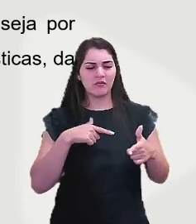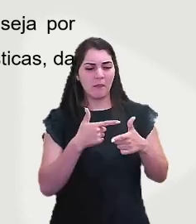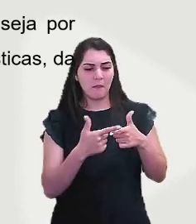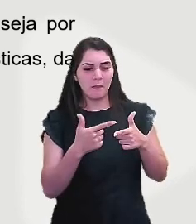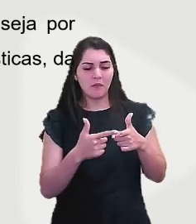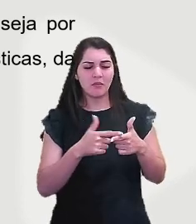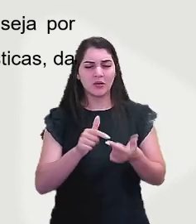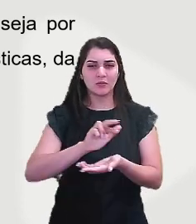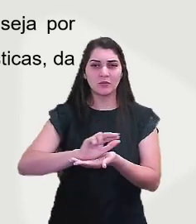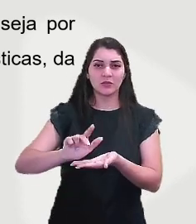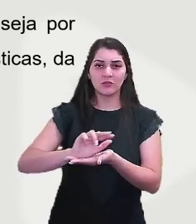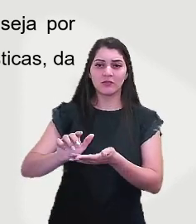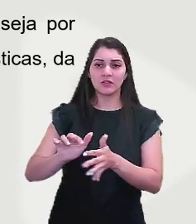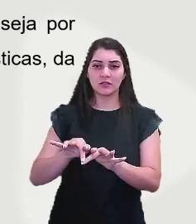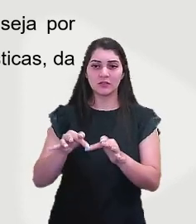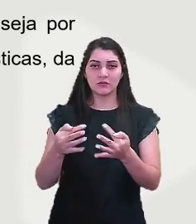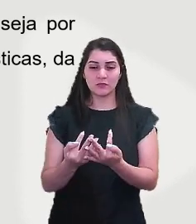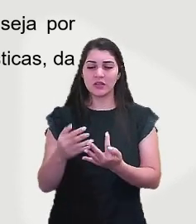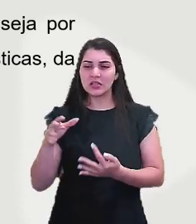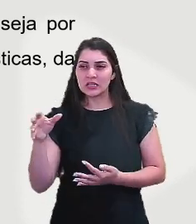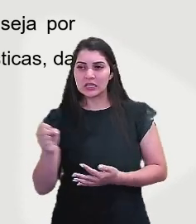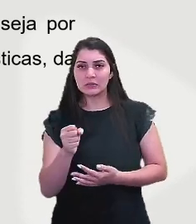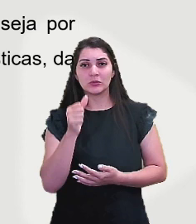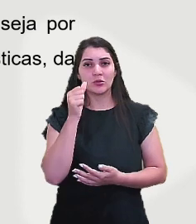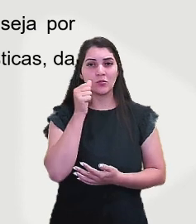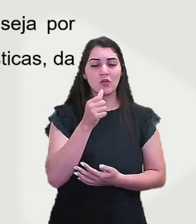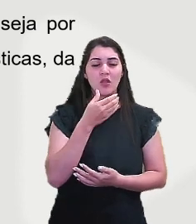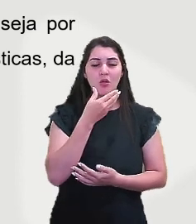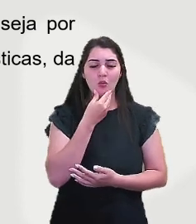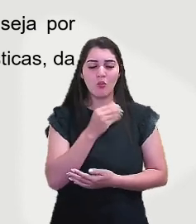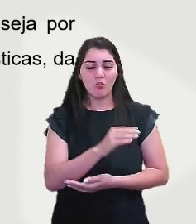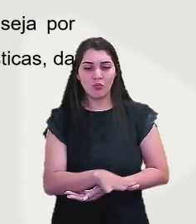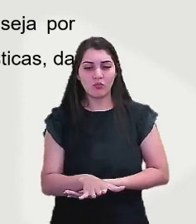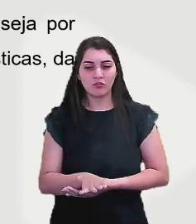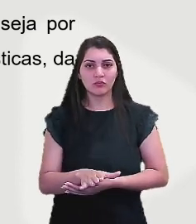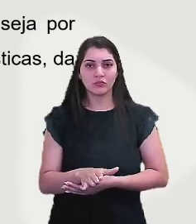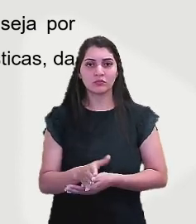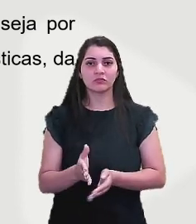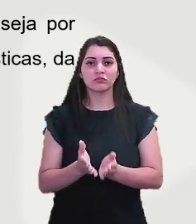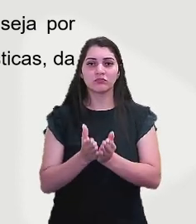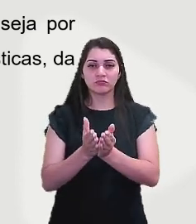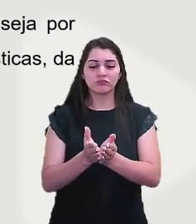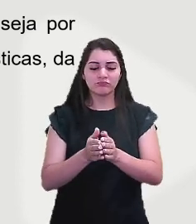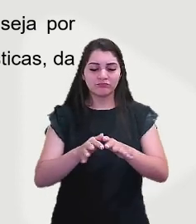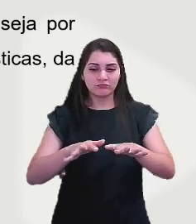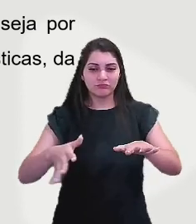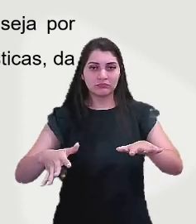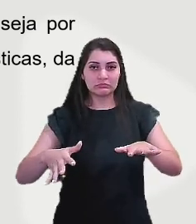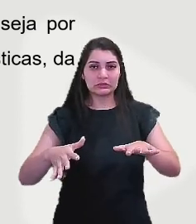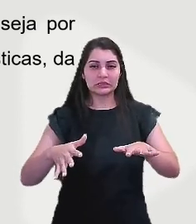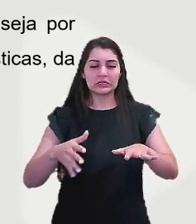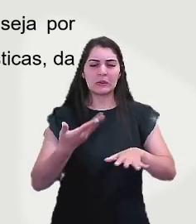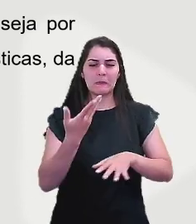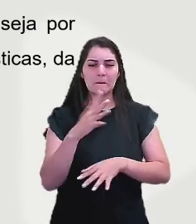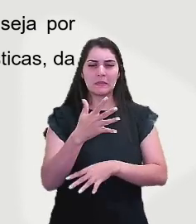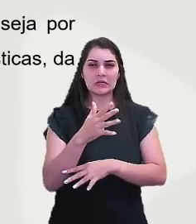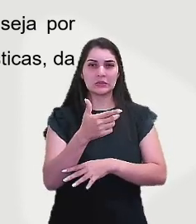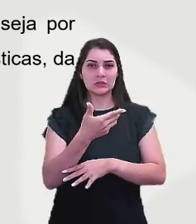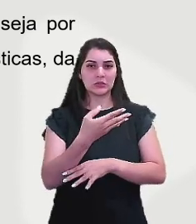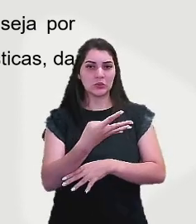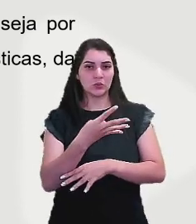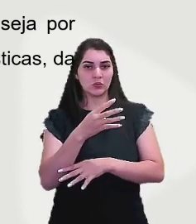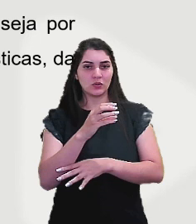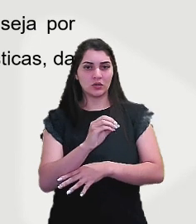famílias. Captura de homens, mulheres e crianças. Travessia do Atlântico, que durava em média 40 dias,